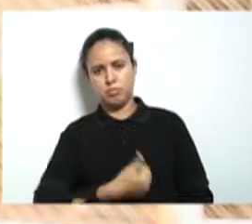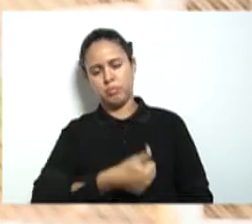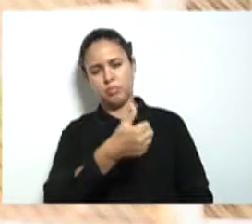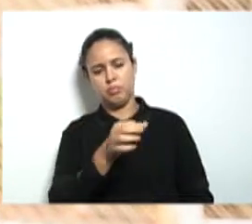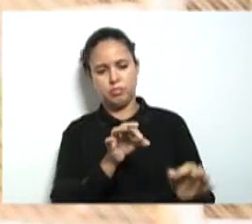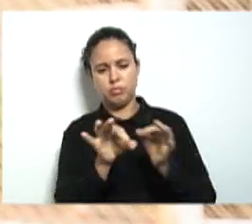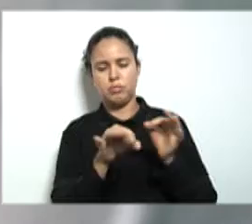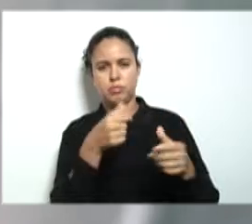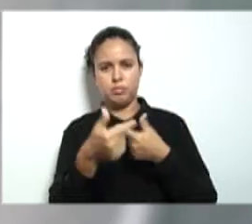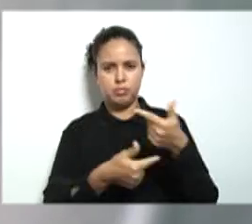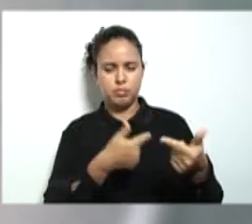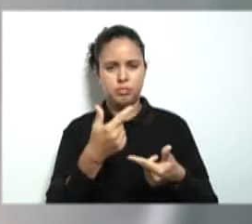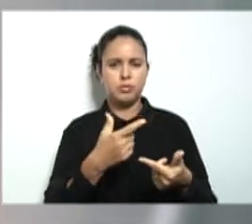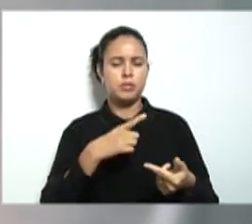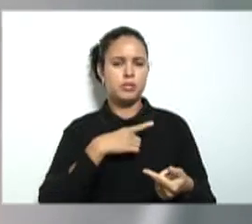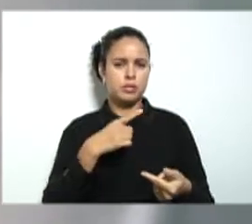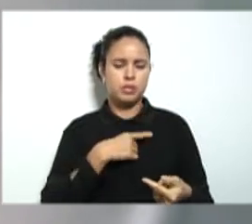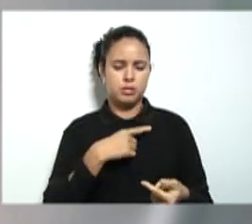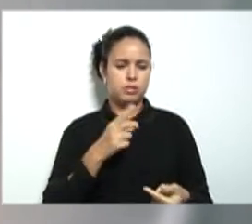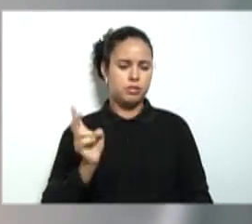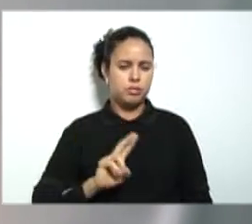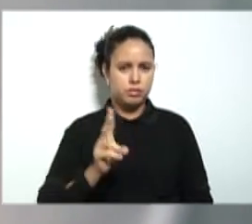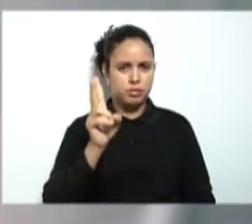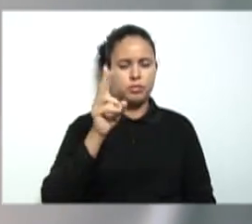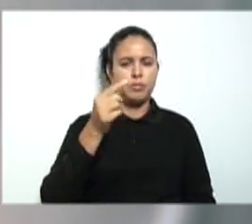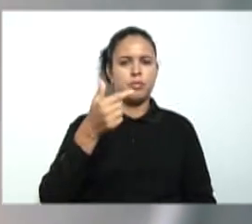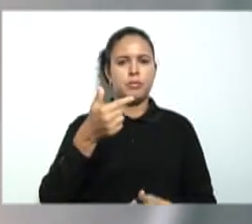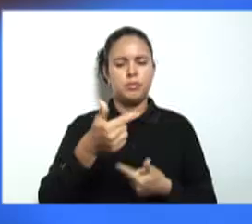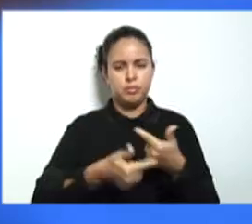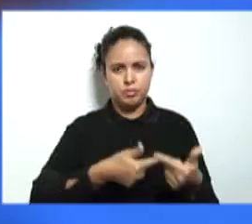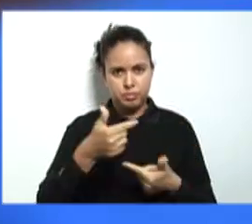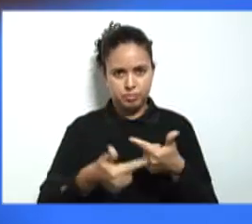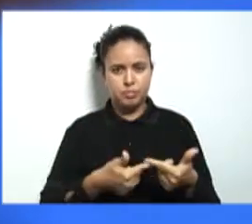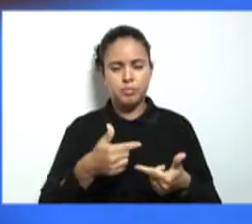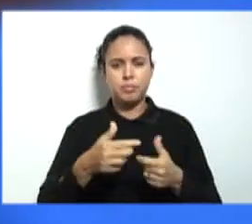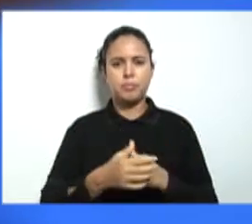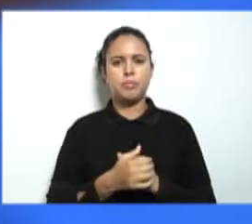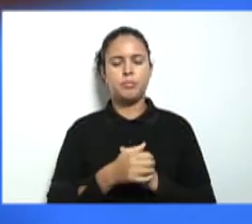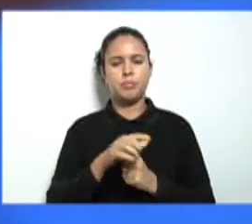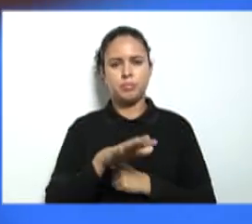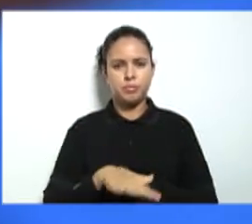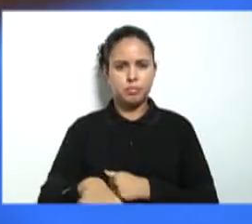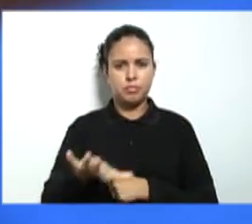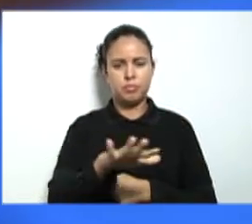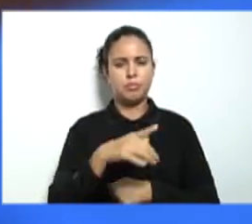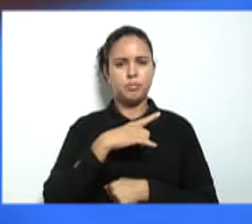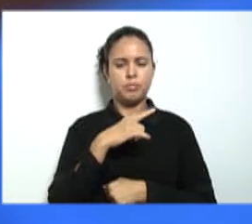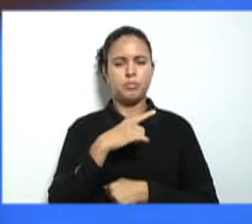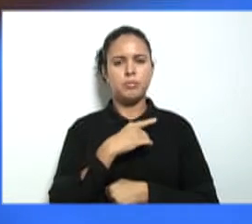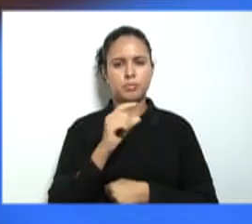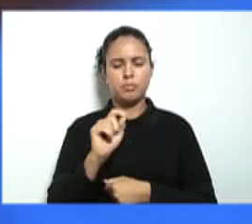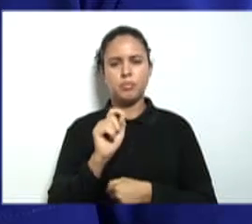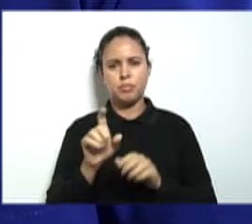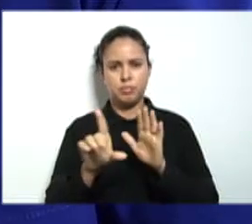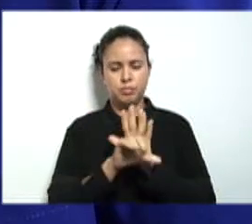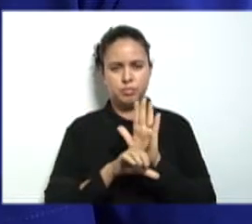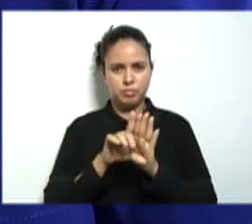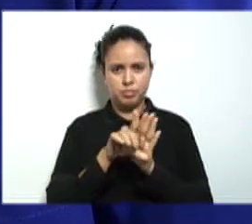colocar um preço justo em cima dos trabalhos que eles vão oferecer. É um ramo também que ele tem uma legislação